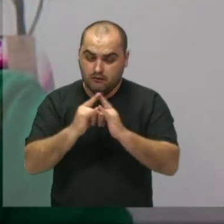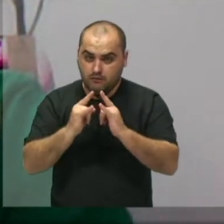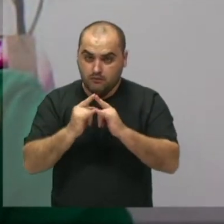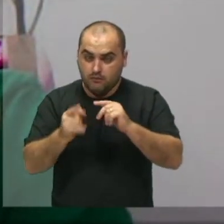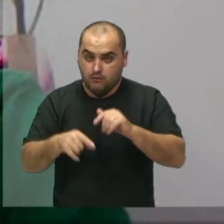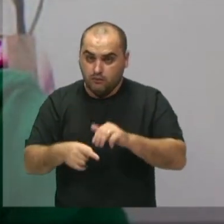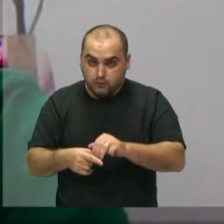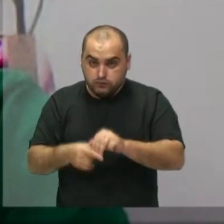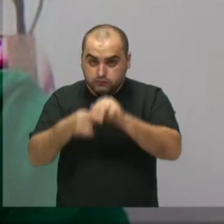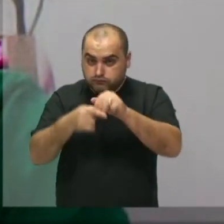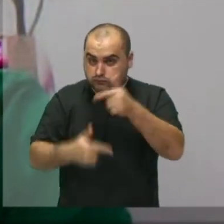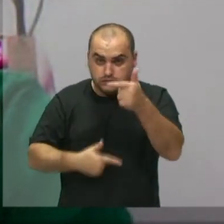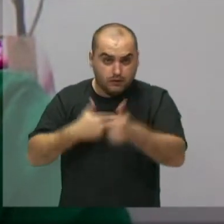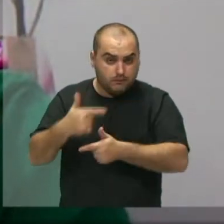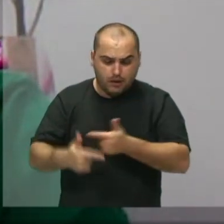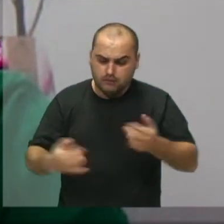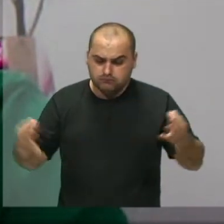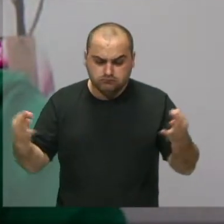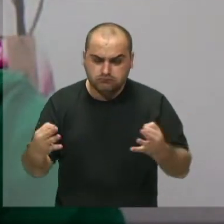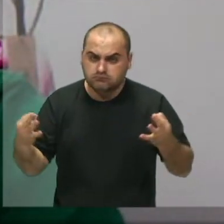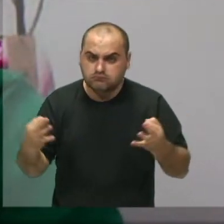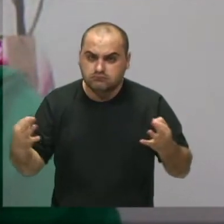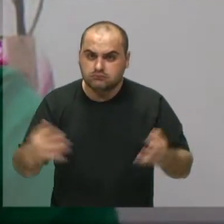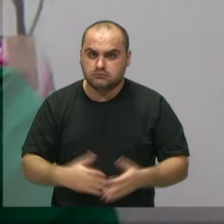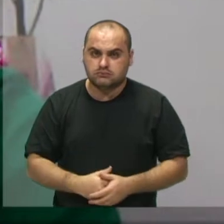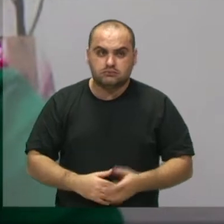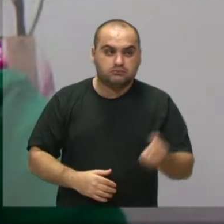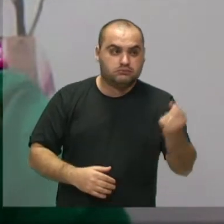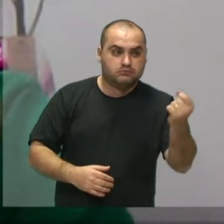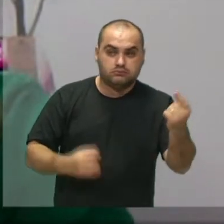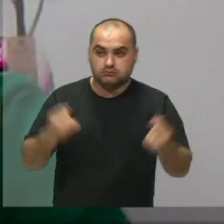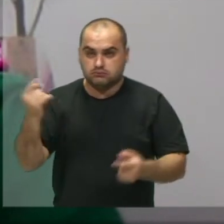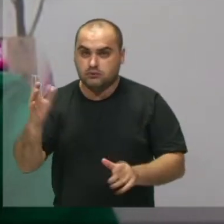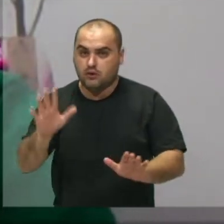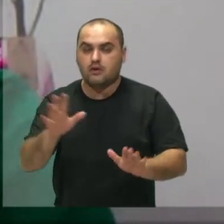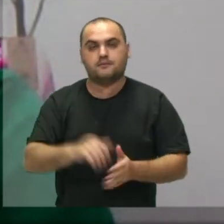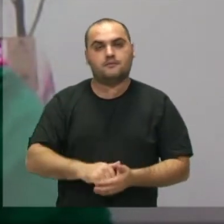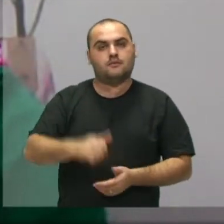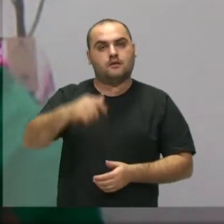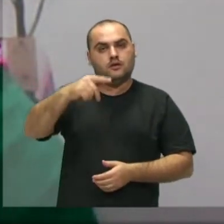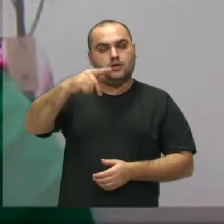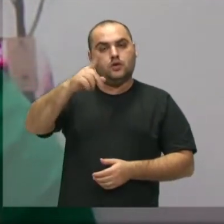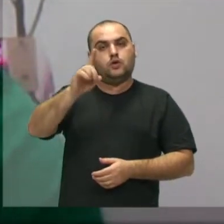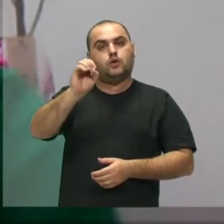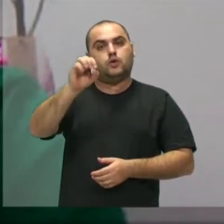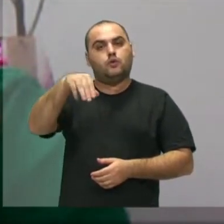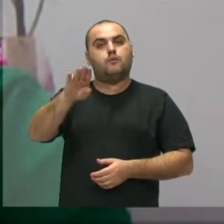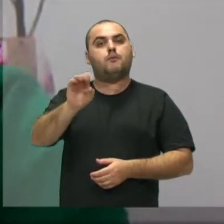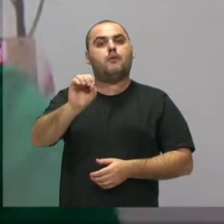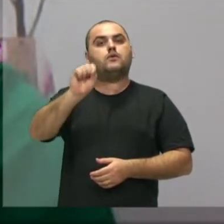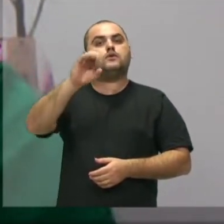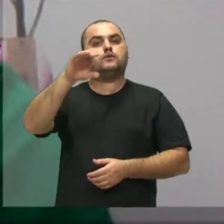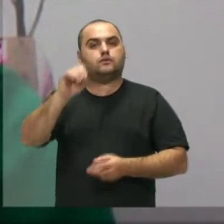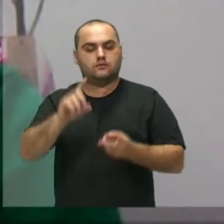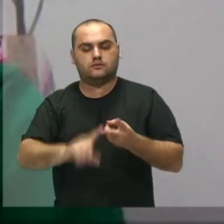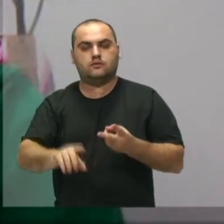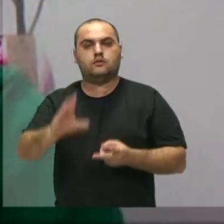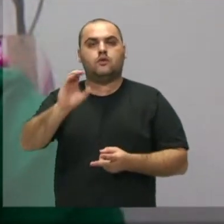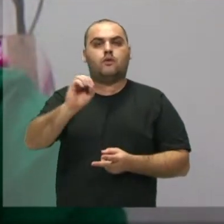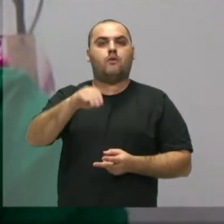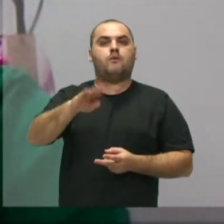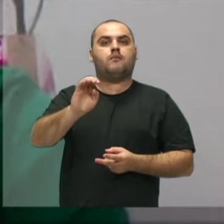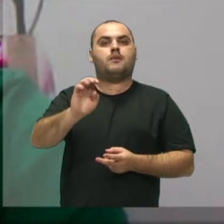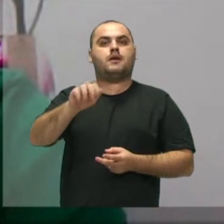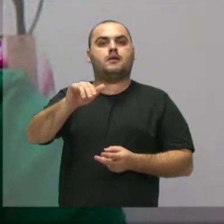trabalho maravilhoso, né? Algumas eu posso até citar, Parque Dom Bosco, Instituto Crescer, Combene e várias